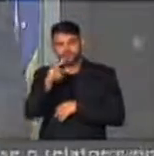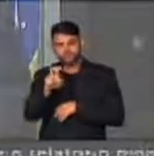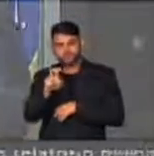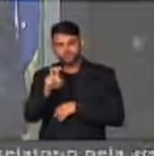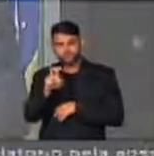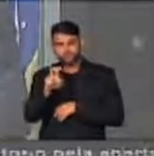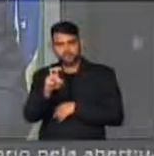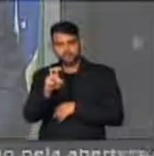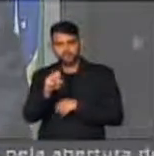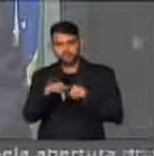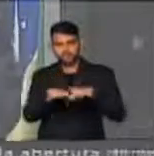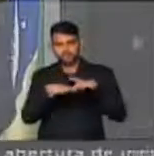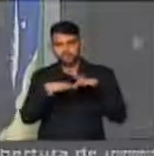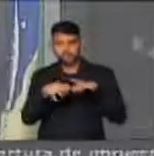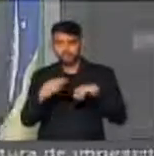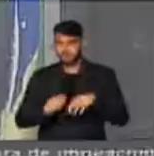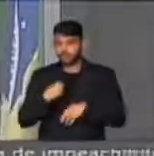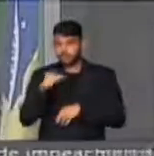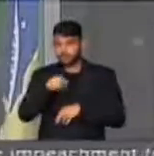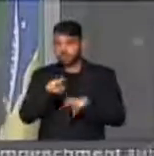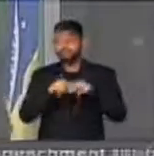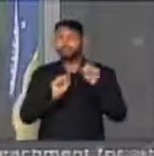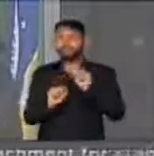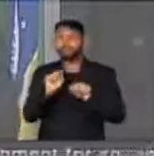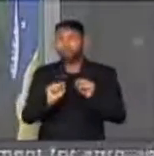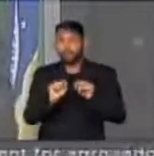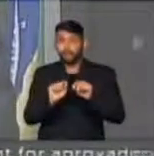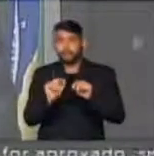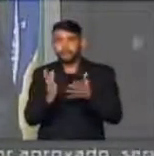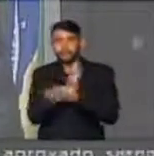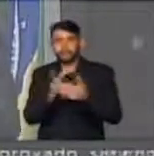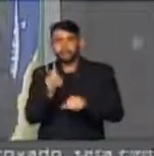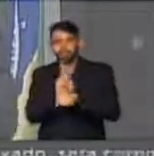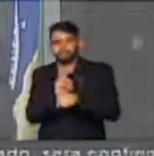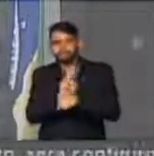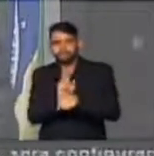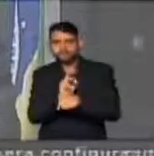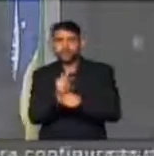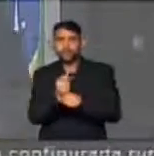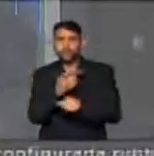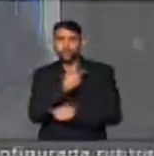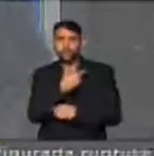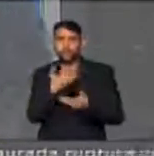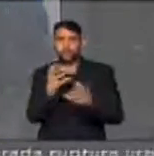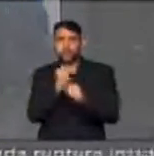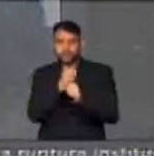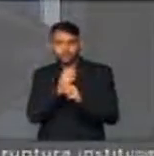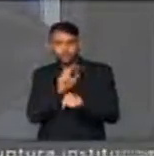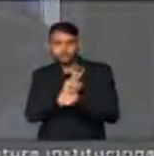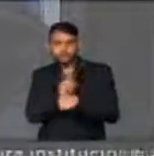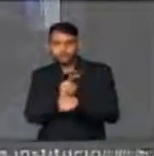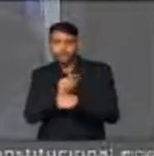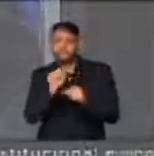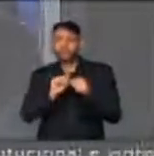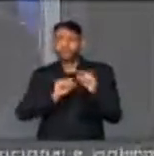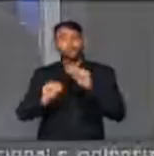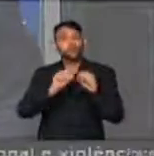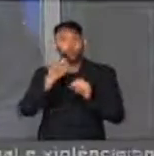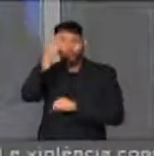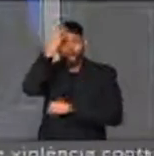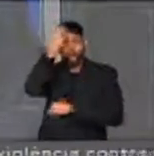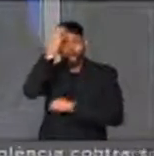1215 o parlamento. Exatamente para quê? Para controlar o orçamento, para fazer com que o rei